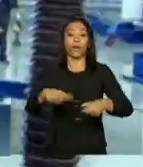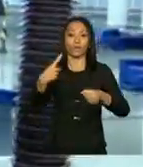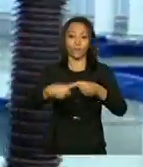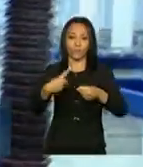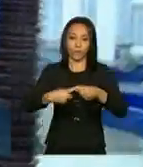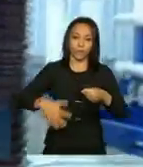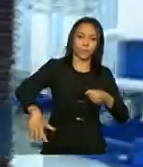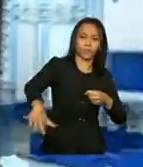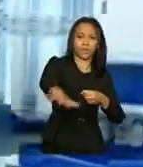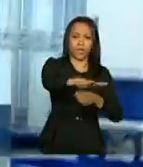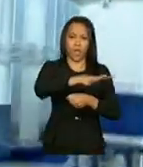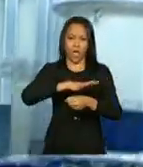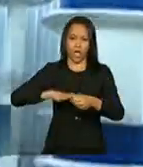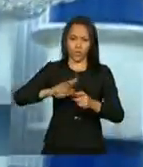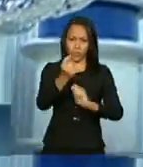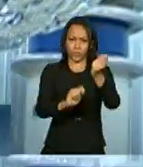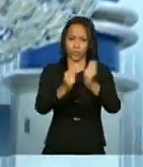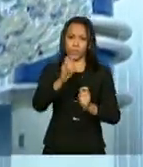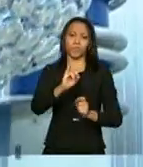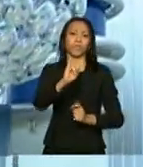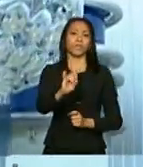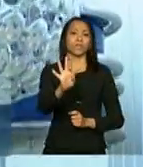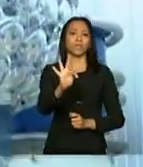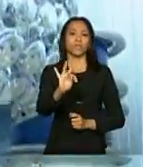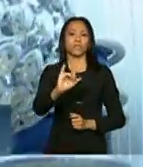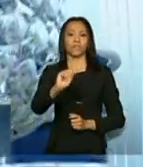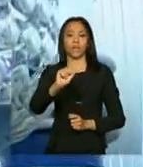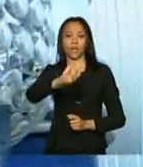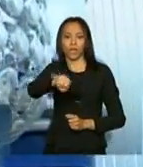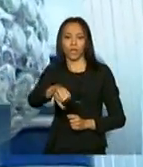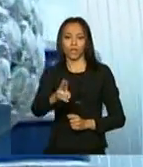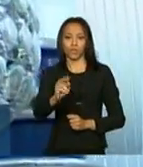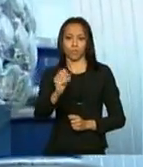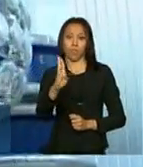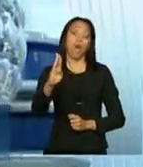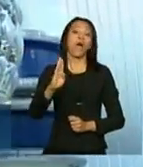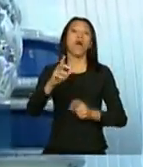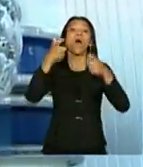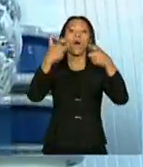Distrito Industrial de Itajubá, no sul de Minas Gerais.